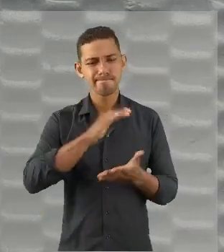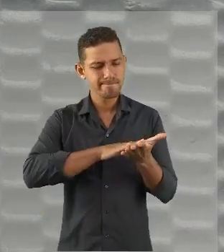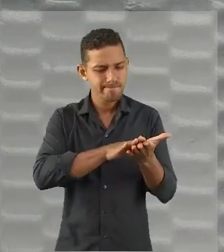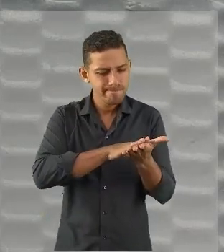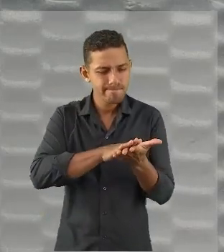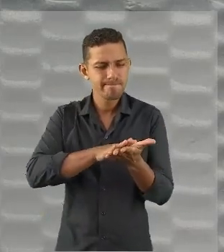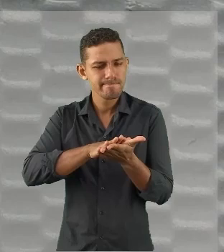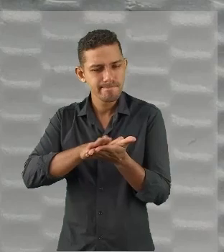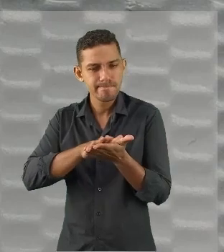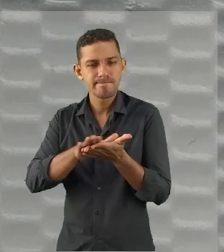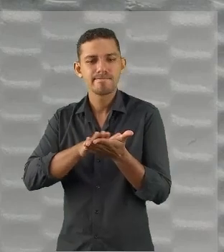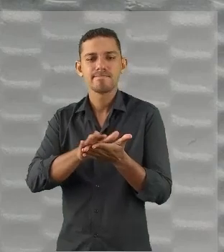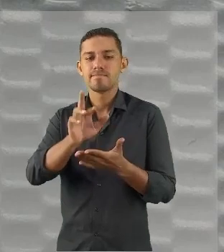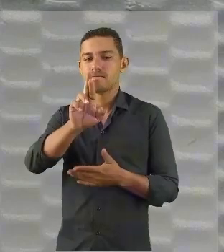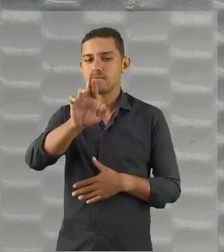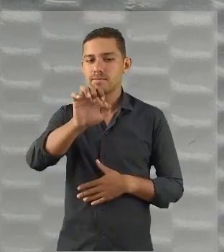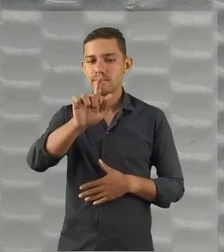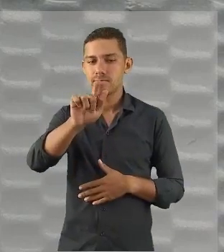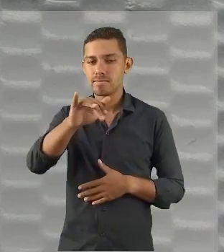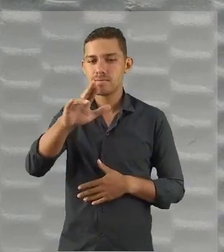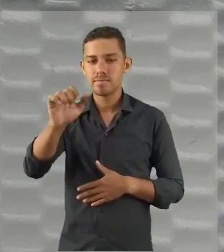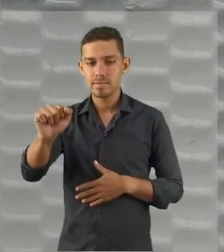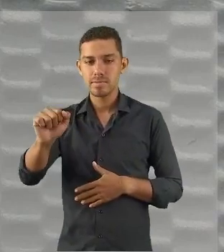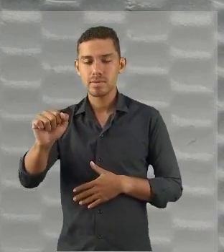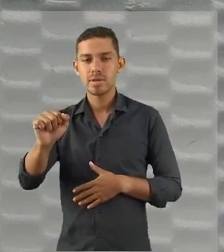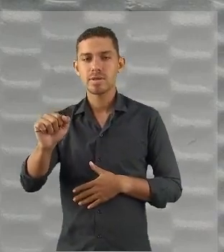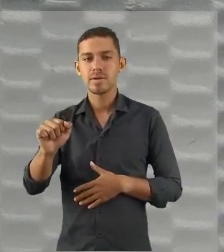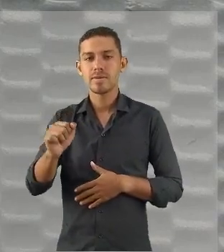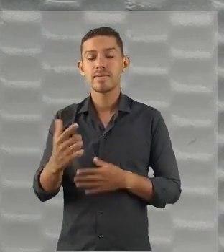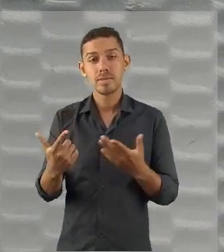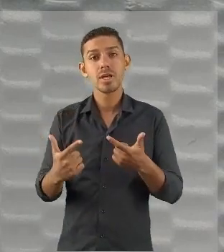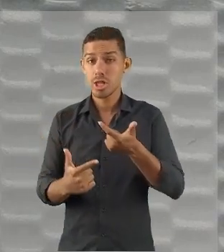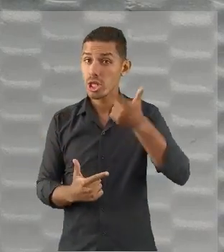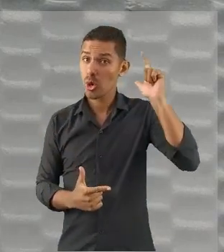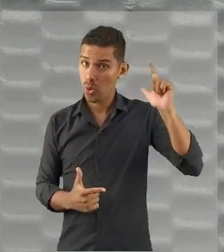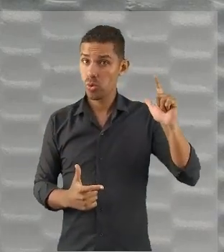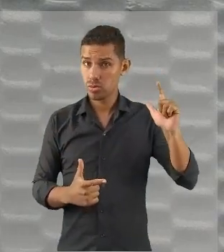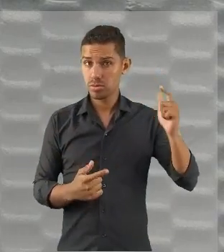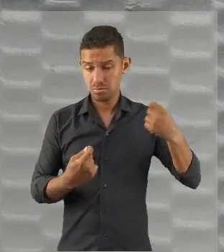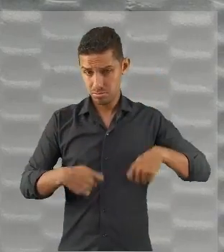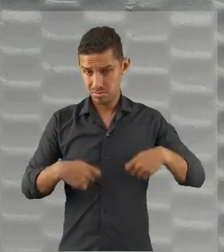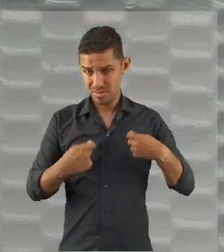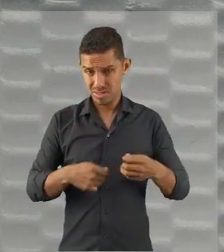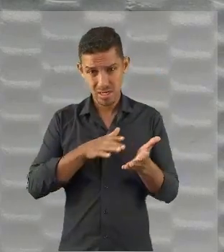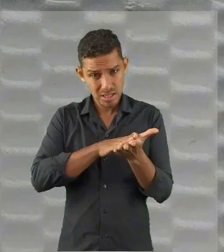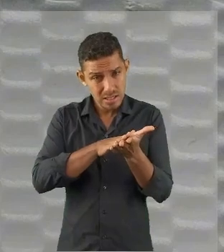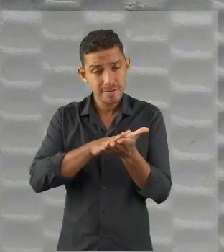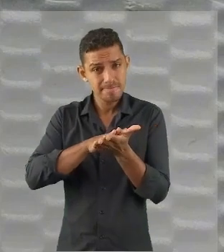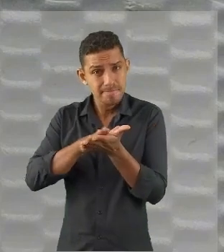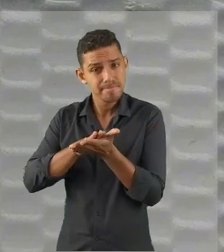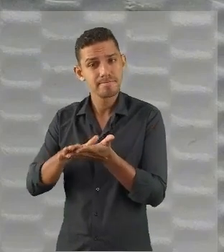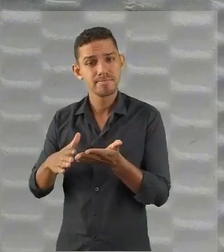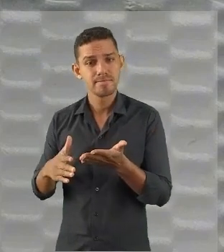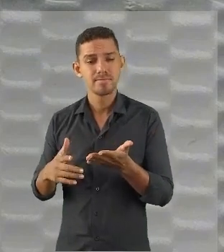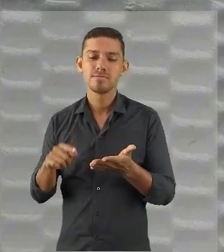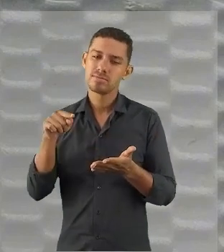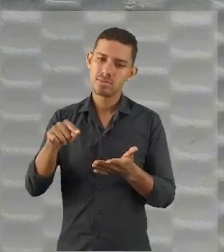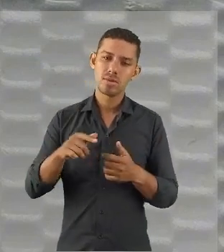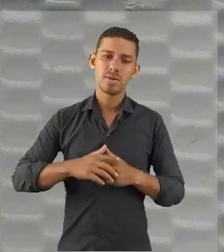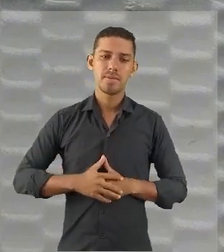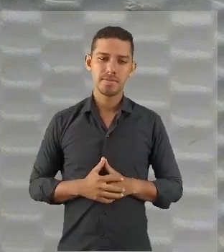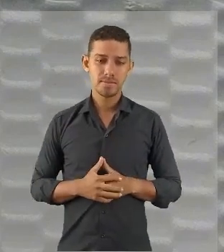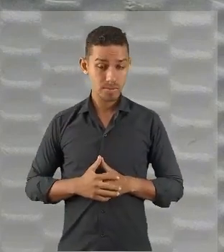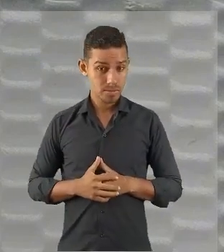esfregar resina vegetal com pele de cordeiro? Existe outra maneira sem ser esse esfrega? É isso,